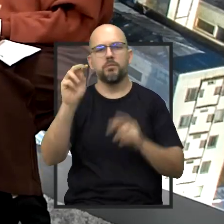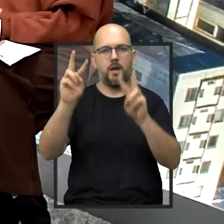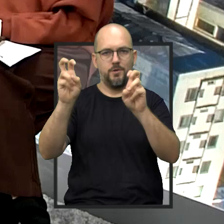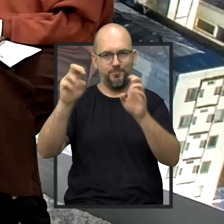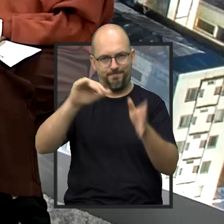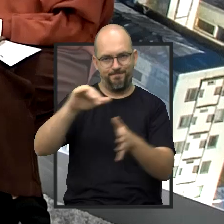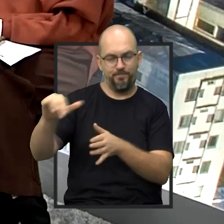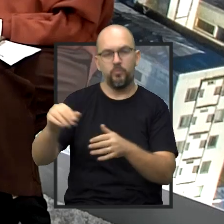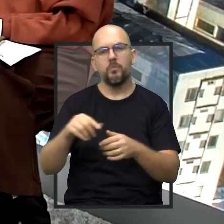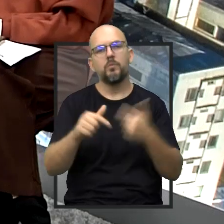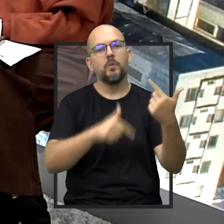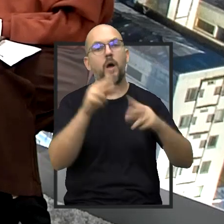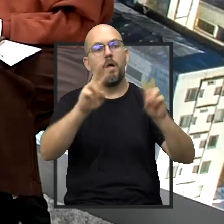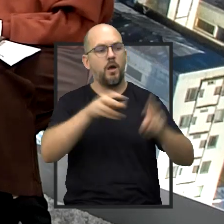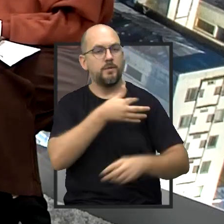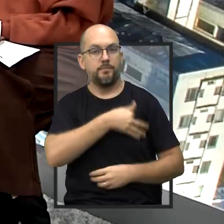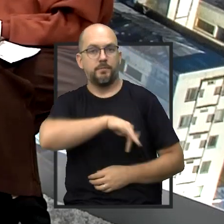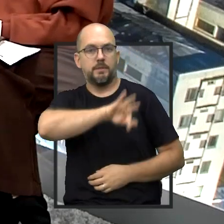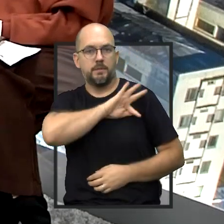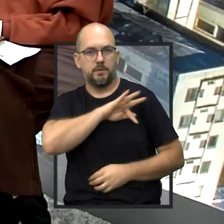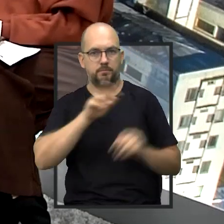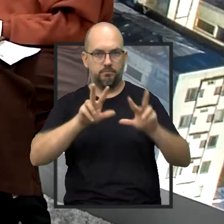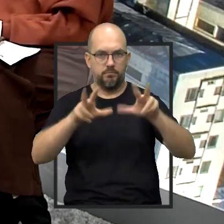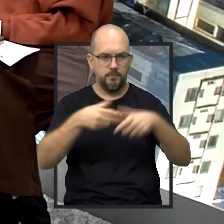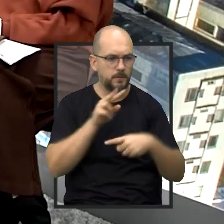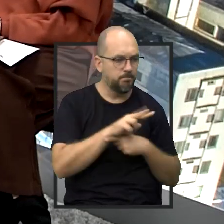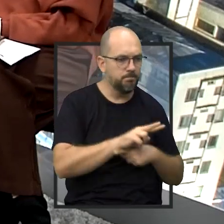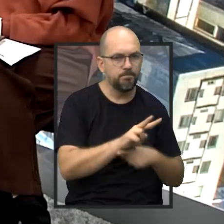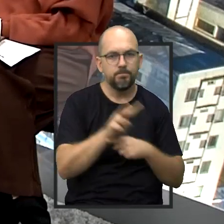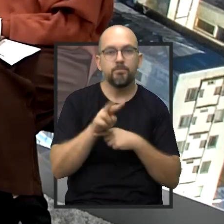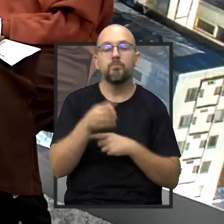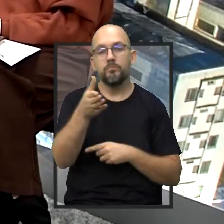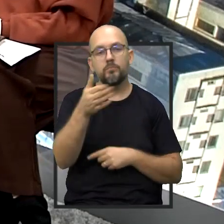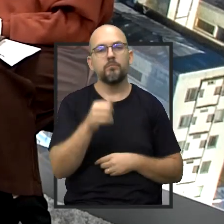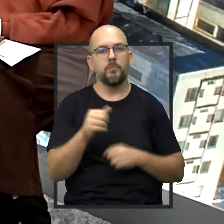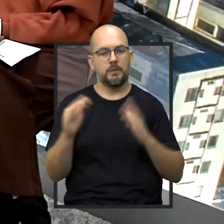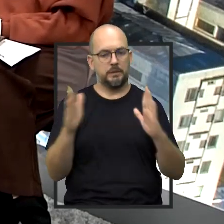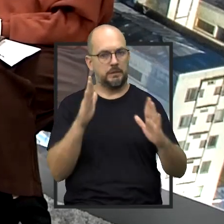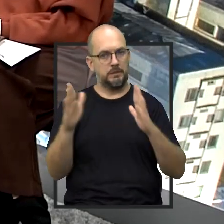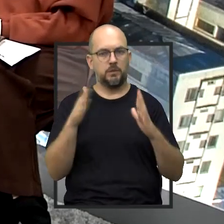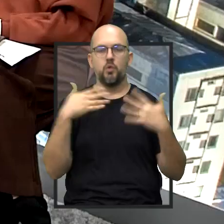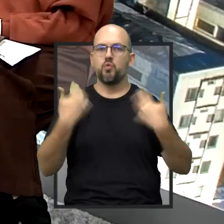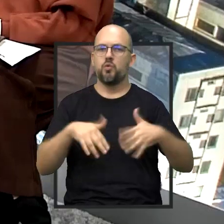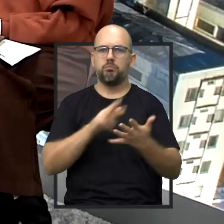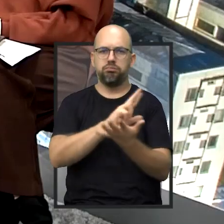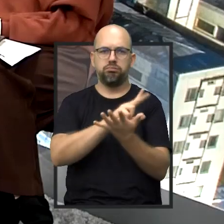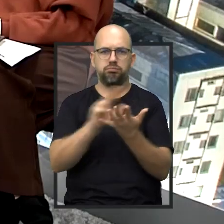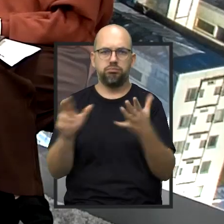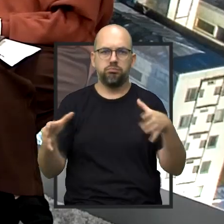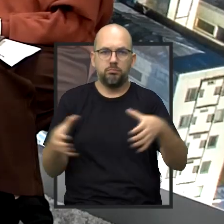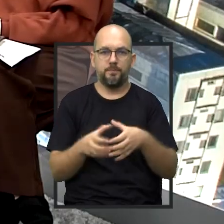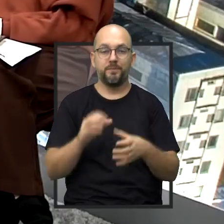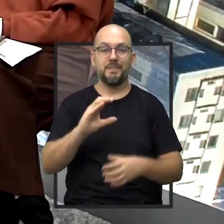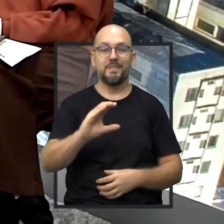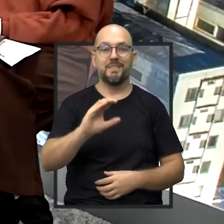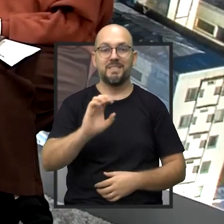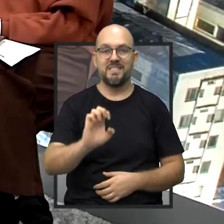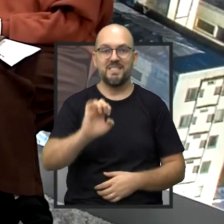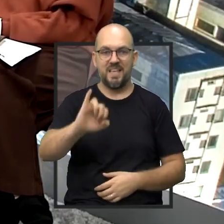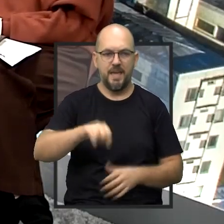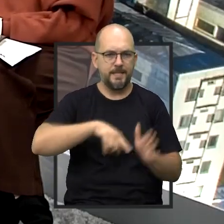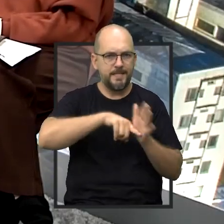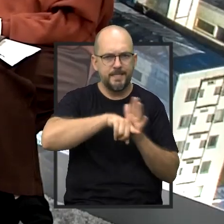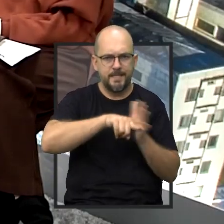assunto agora, falar sobre o trabalho de fiscalização aqui da Câmara Municipal. É um mandato com diversas comissões especiais de inquérito